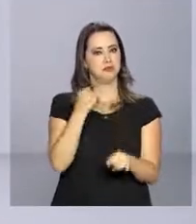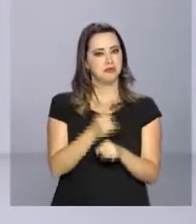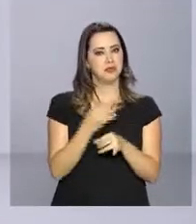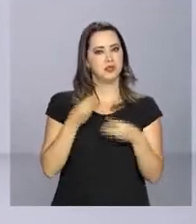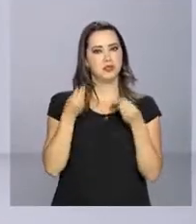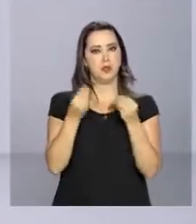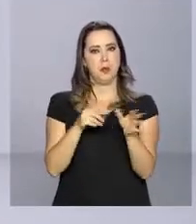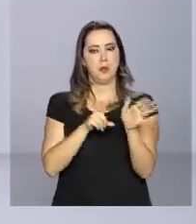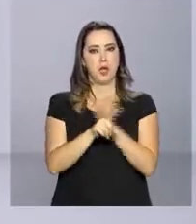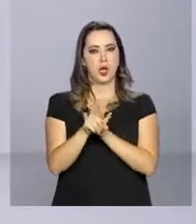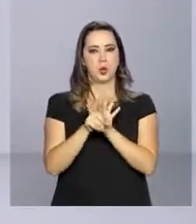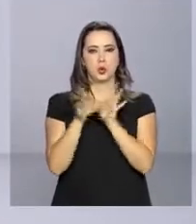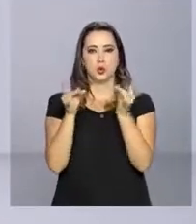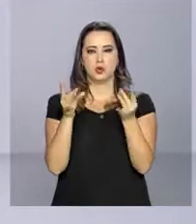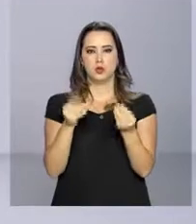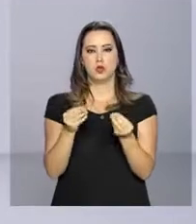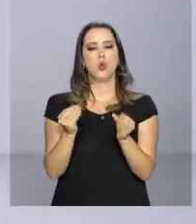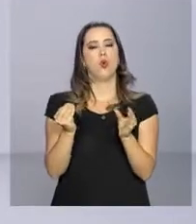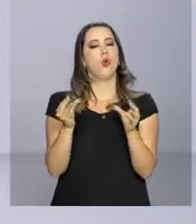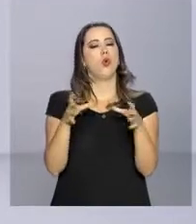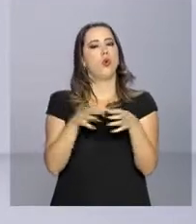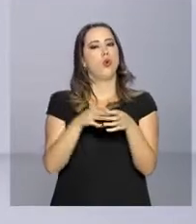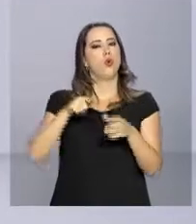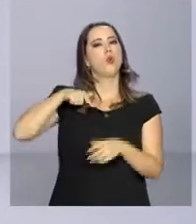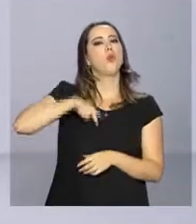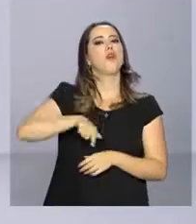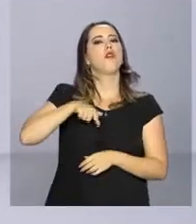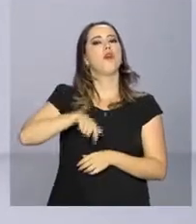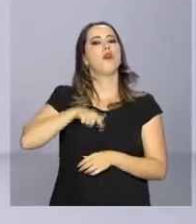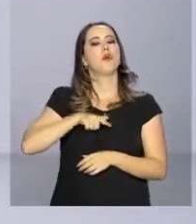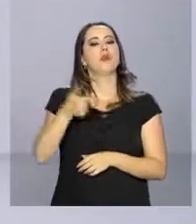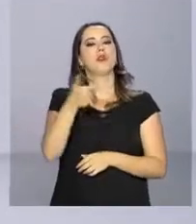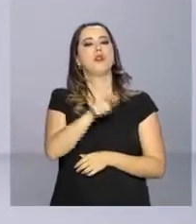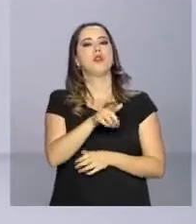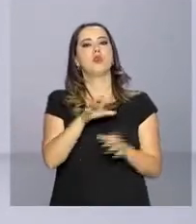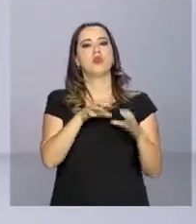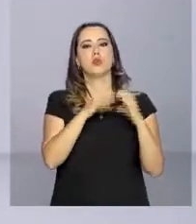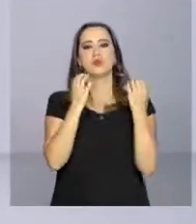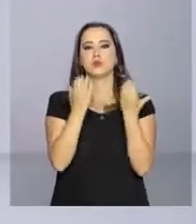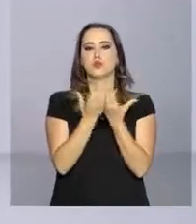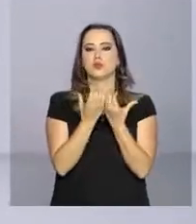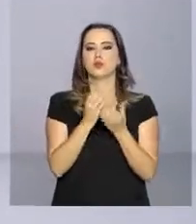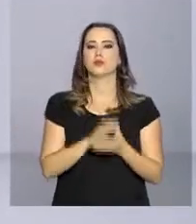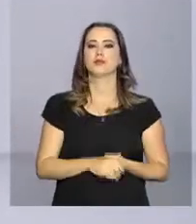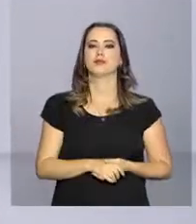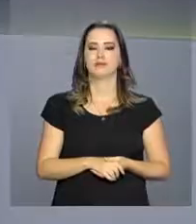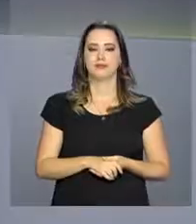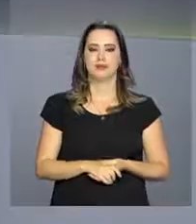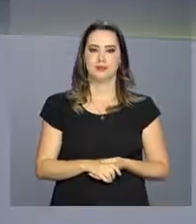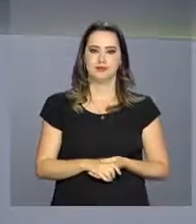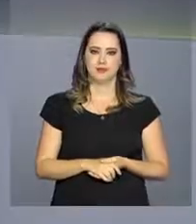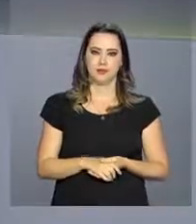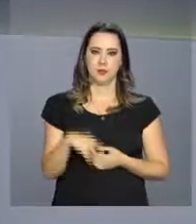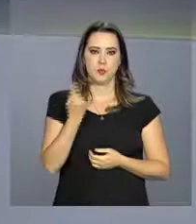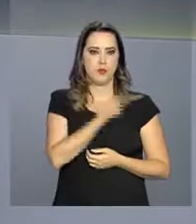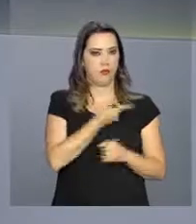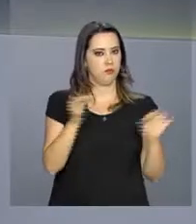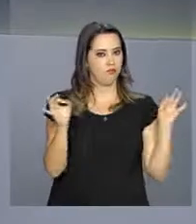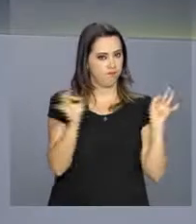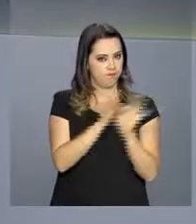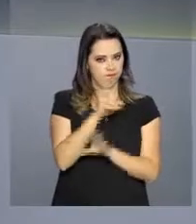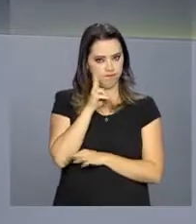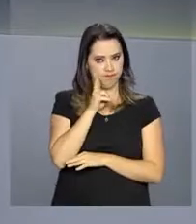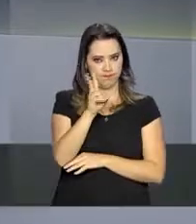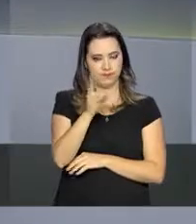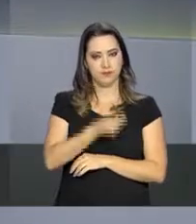vai trazer perguntas específicas para quilombolas e outras comunidades tradicionais nós ficamos por aqui